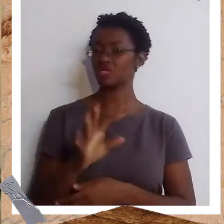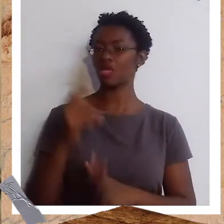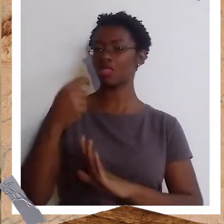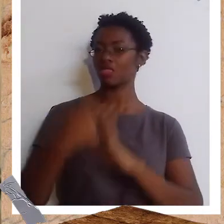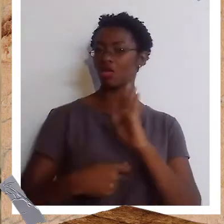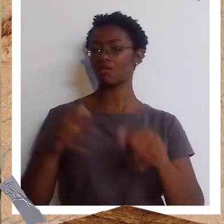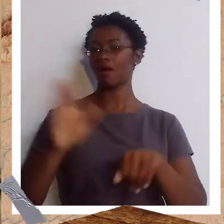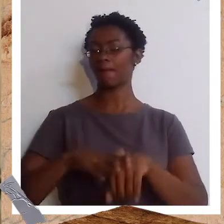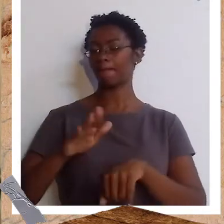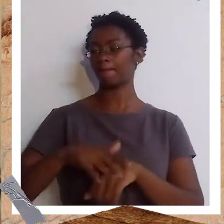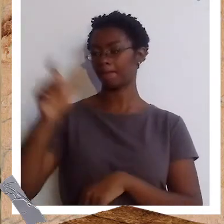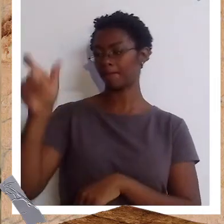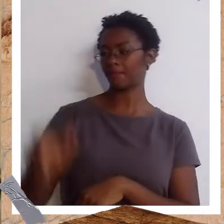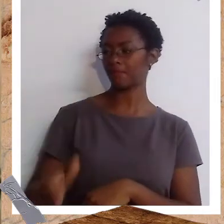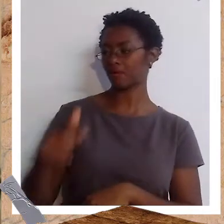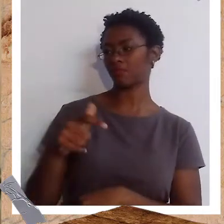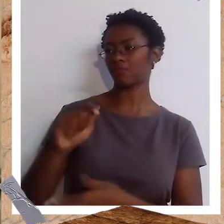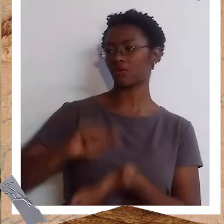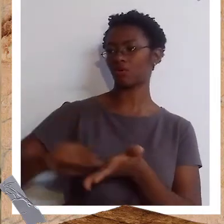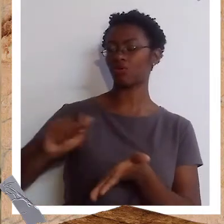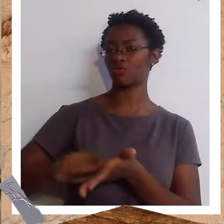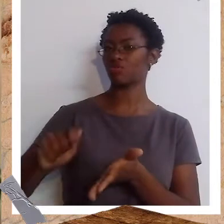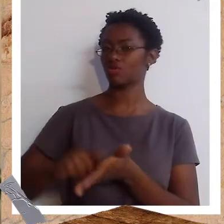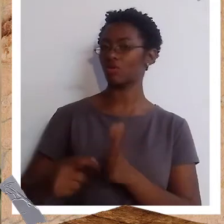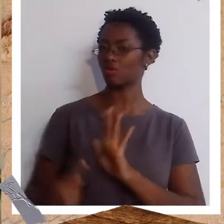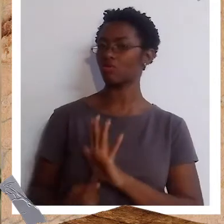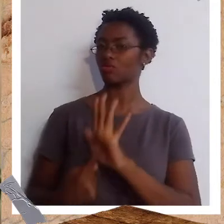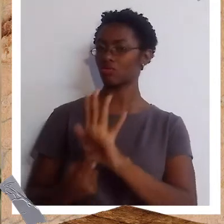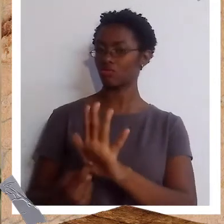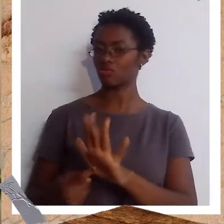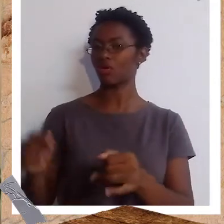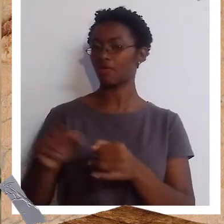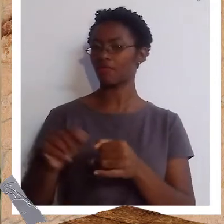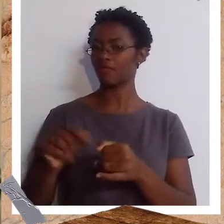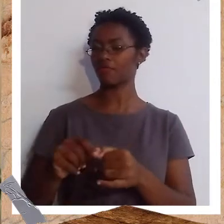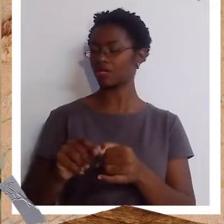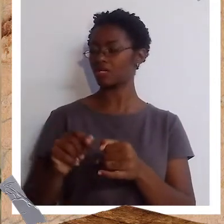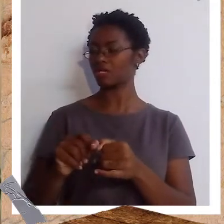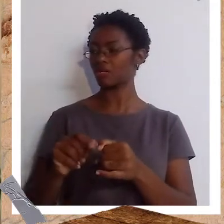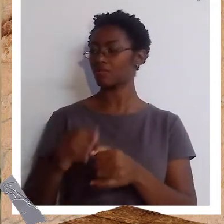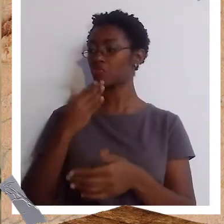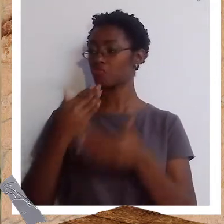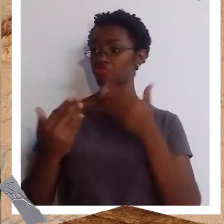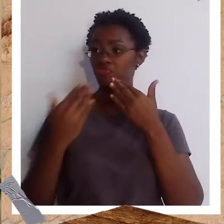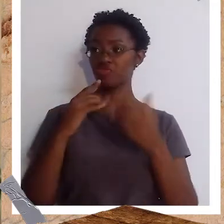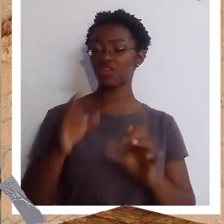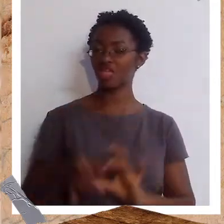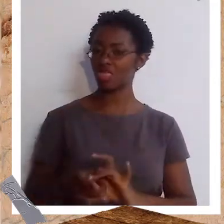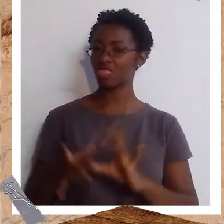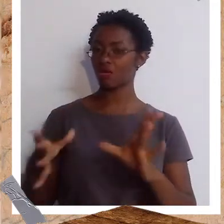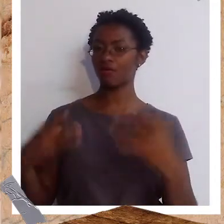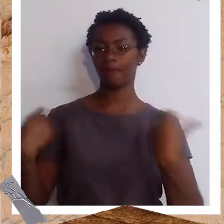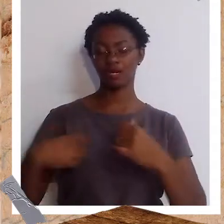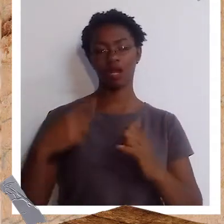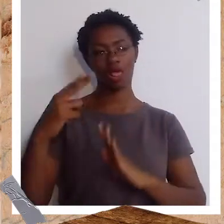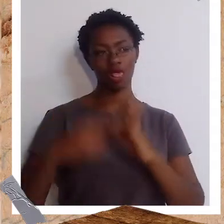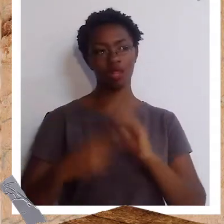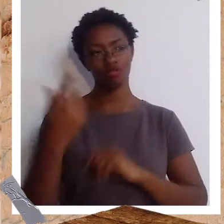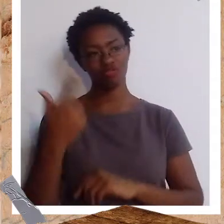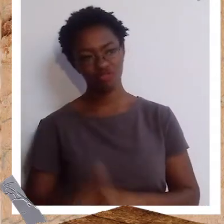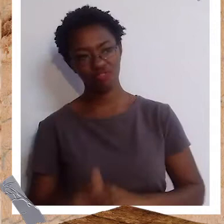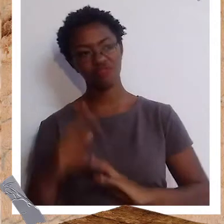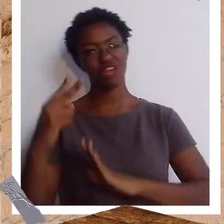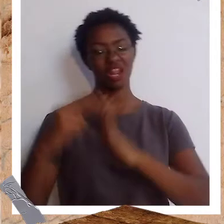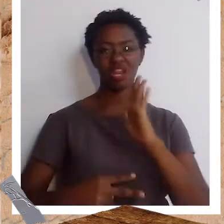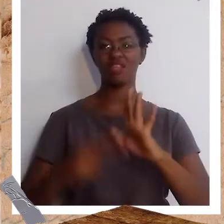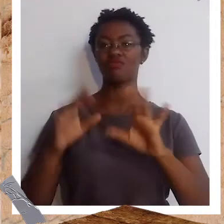autora, e trazer o texto da autora, esse é um esforço que fazemos a partir dos pedidos que ela deixou, que fosse revisada, que fosse bem